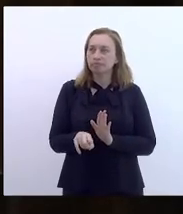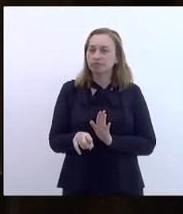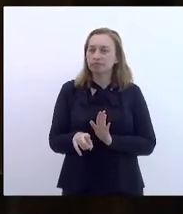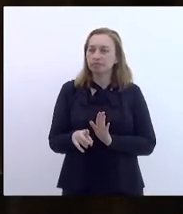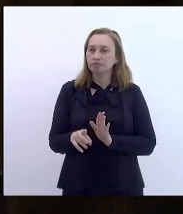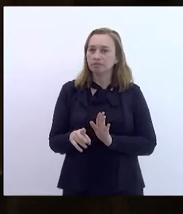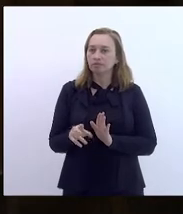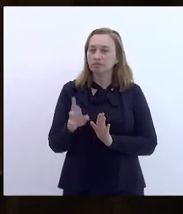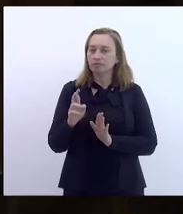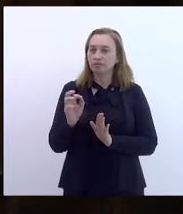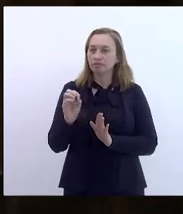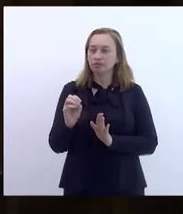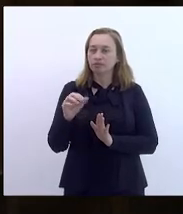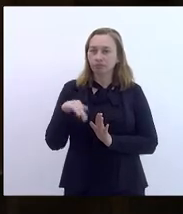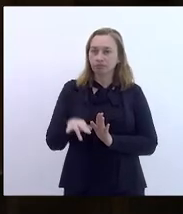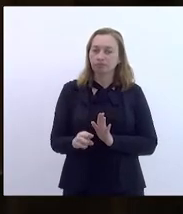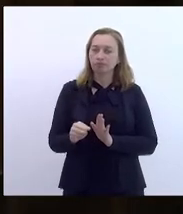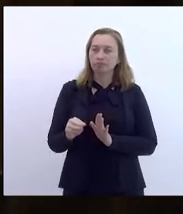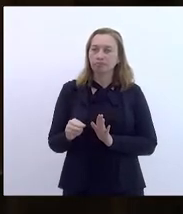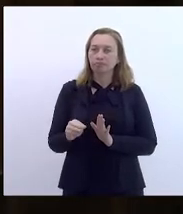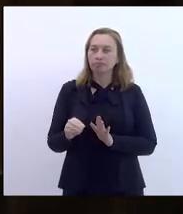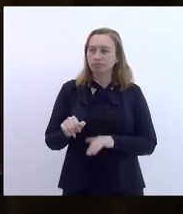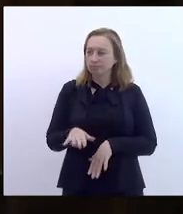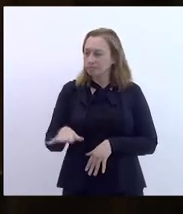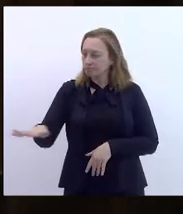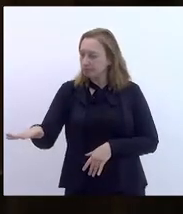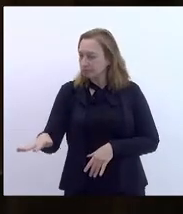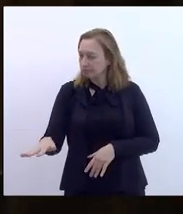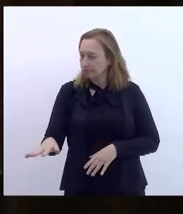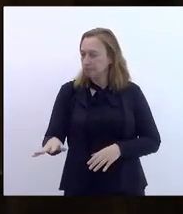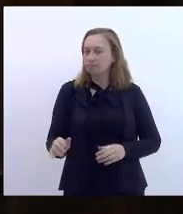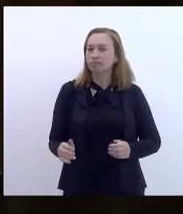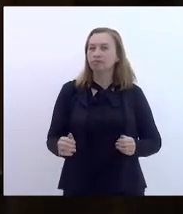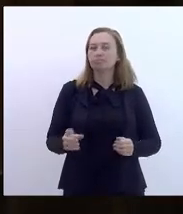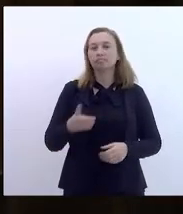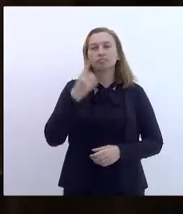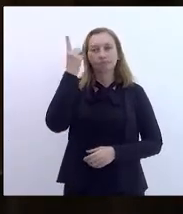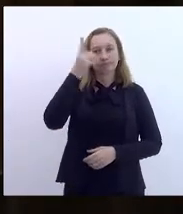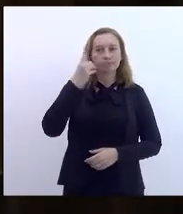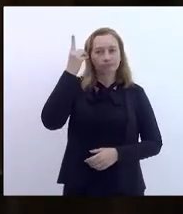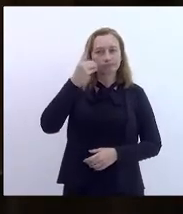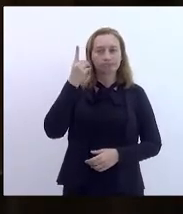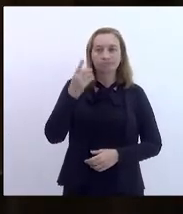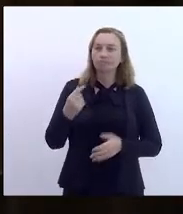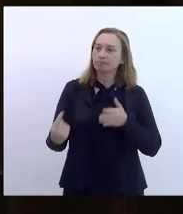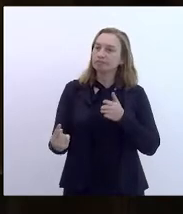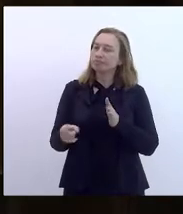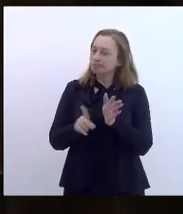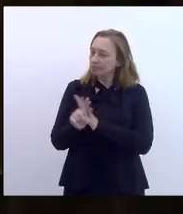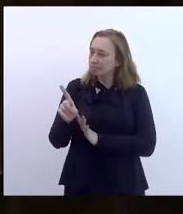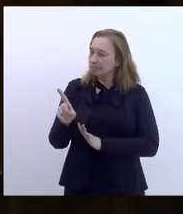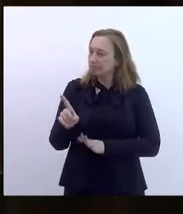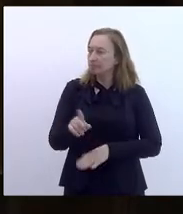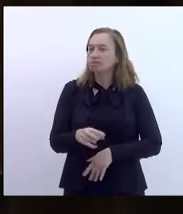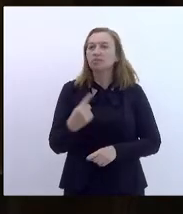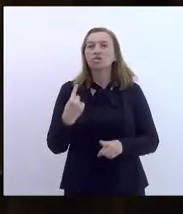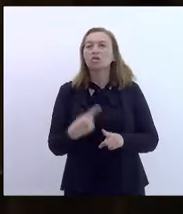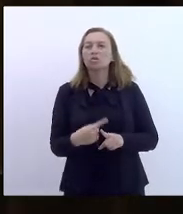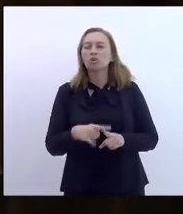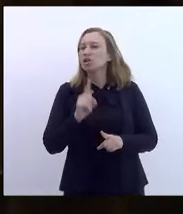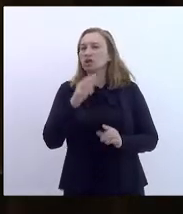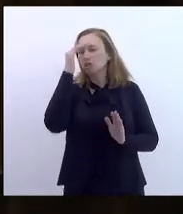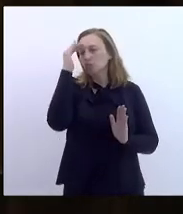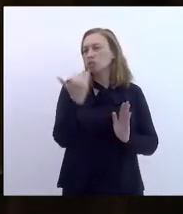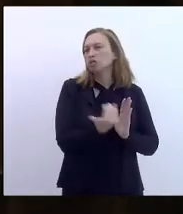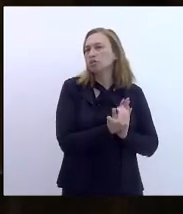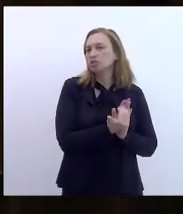é o fórum permanente das favelas com os parlamentares E aí vem a pergunta por quê que não